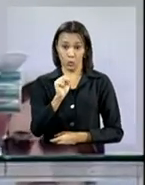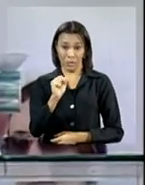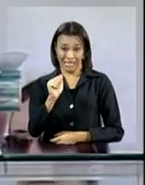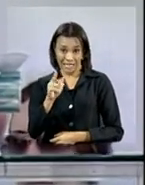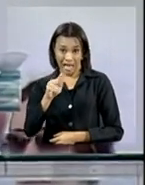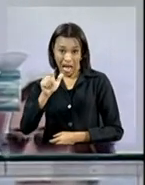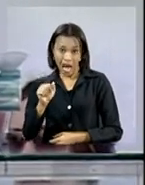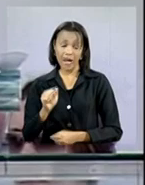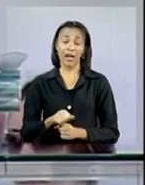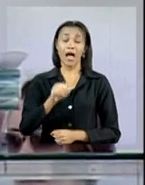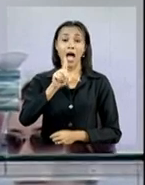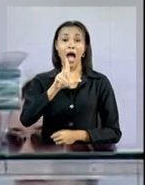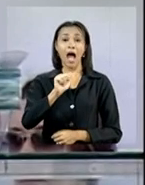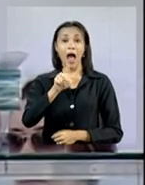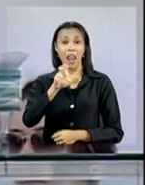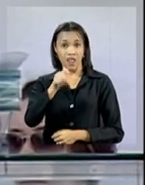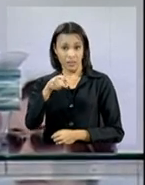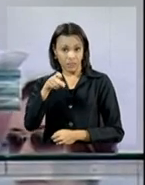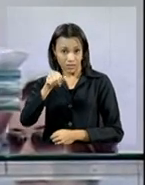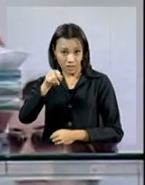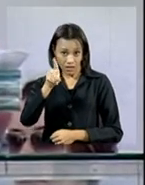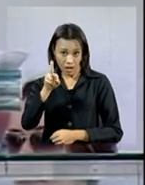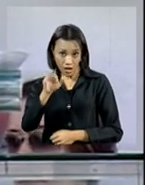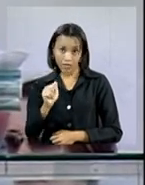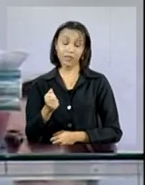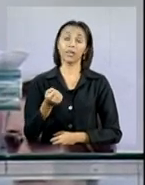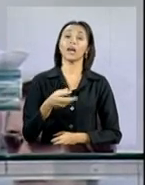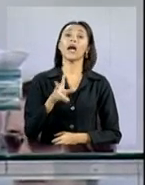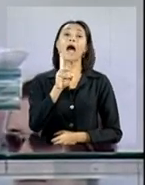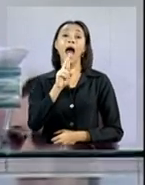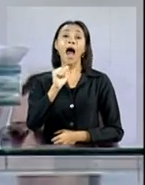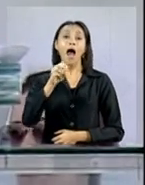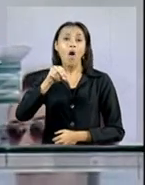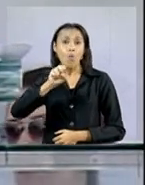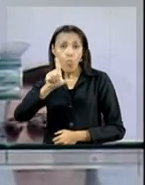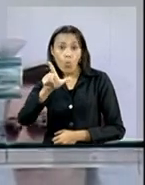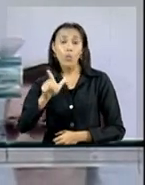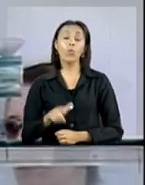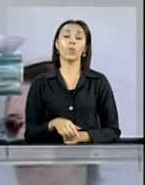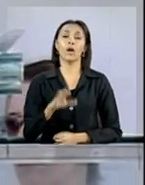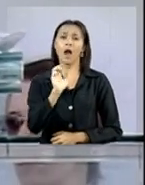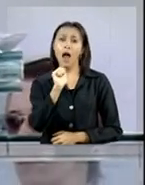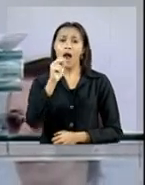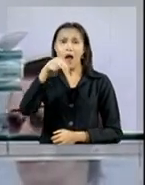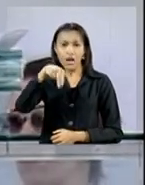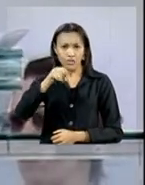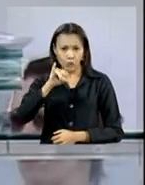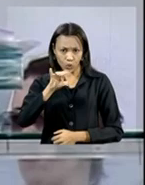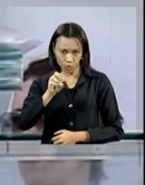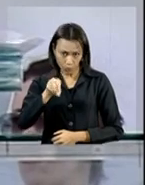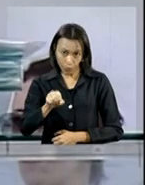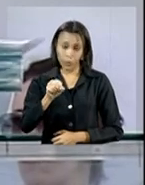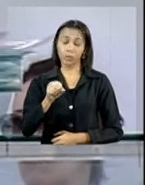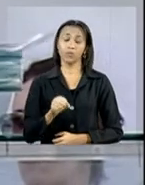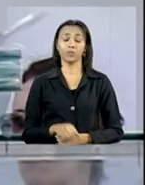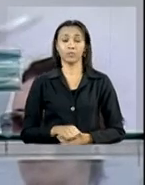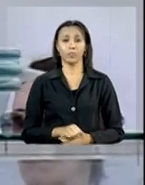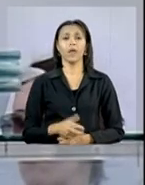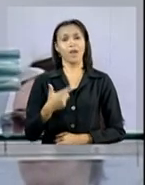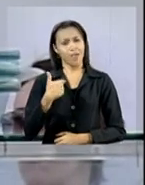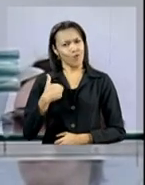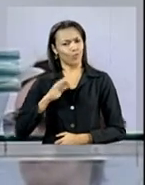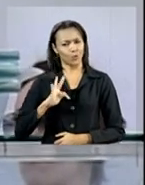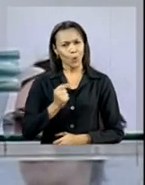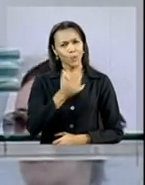Alessandra Amaral Barbalho o Raul vigi Antônio Francisco de Oliveira Filho eu